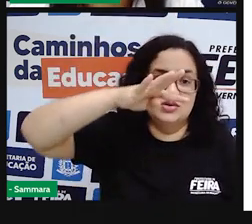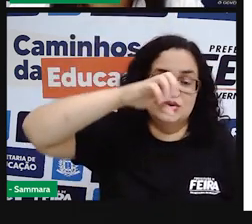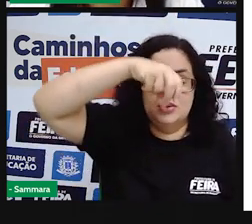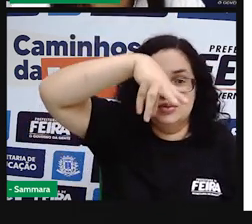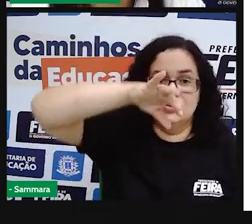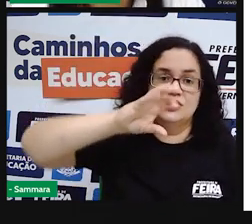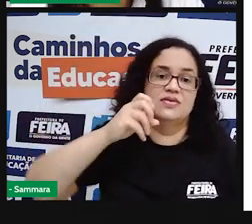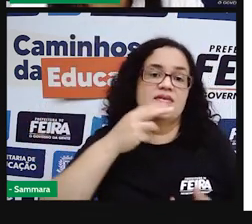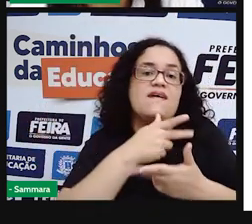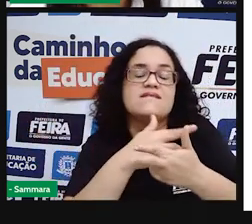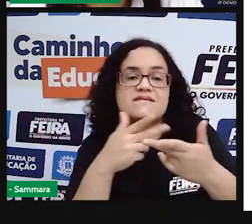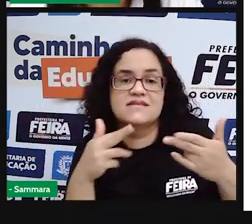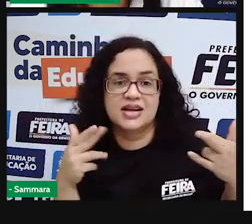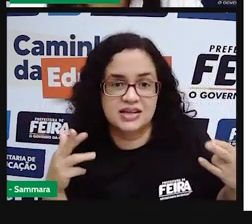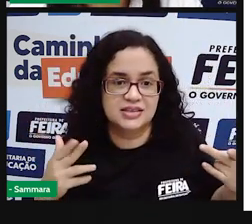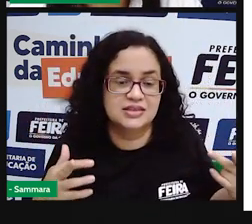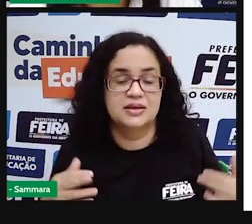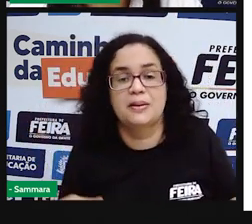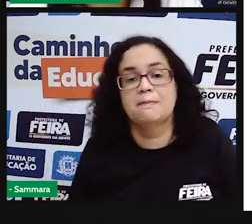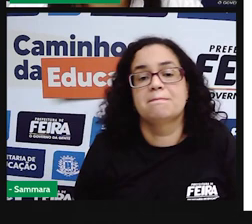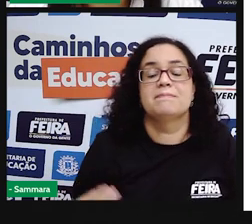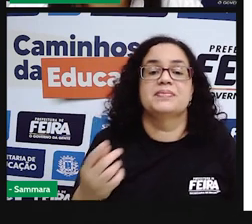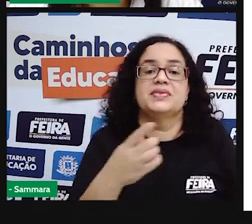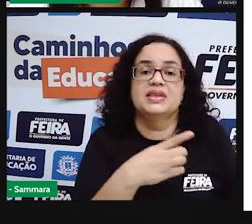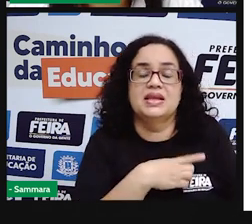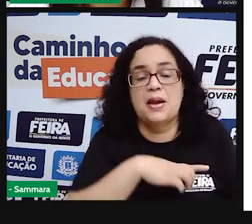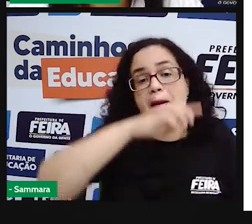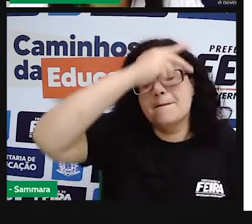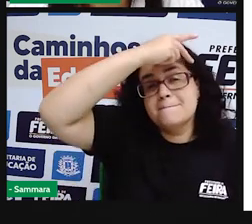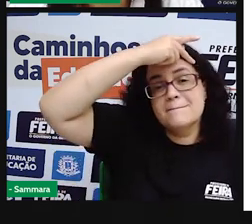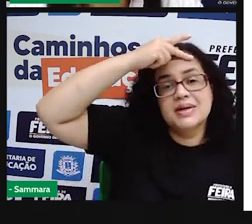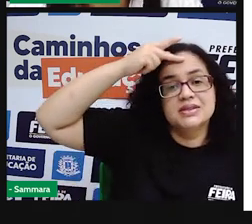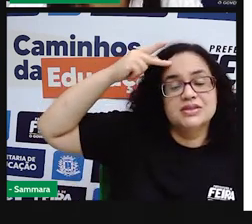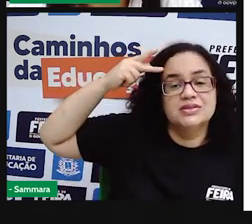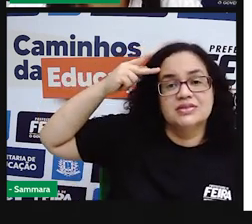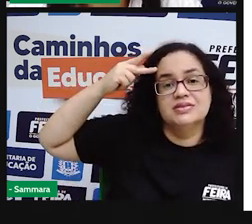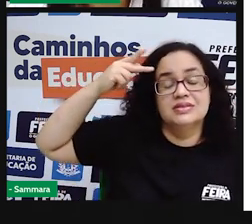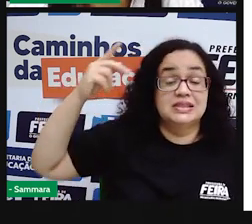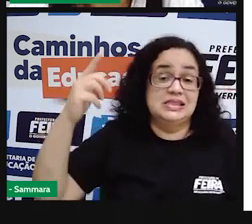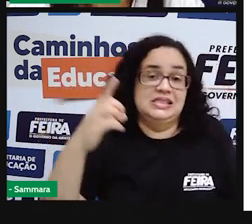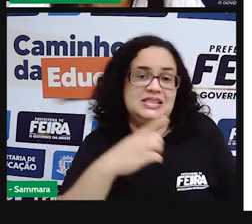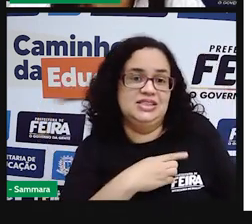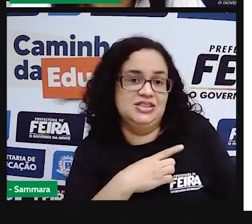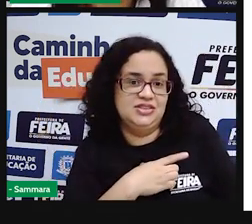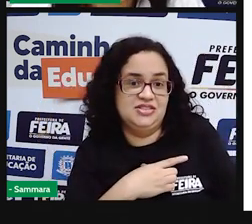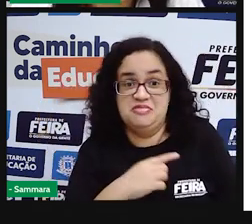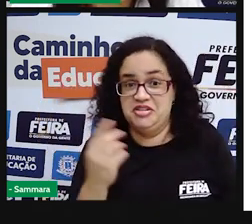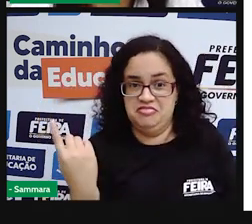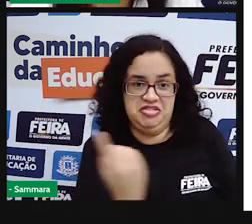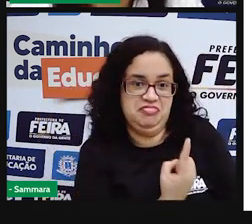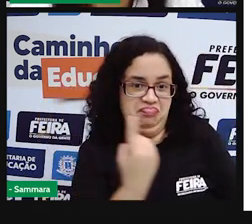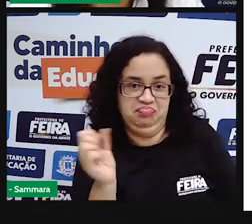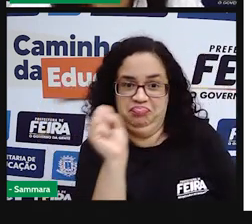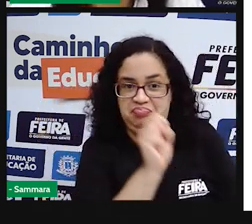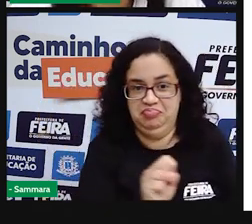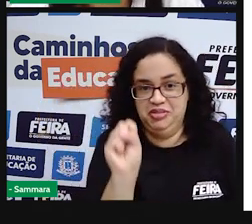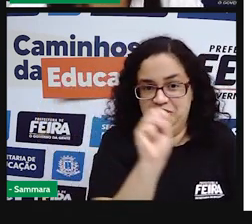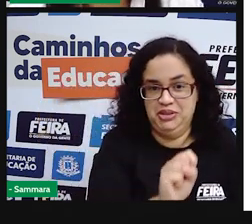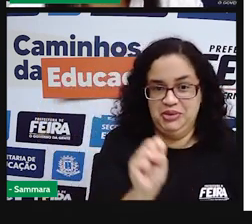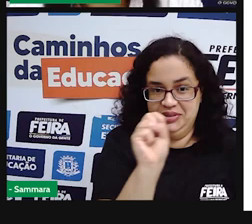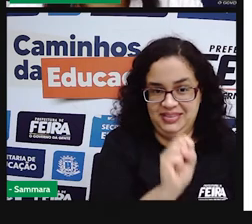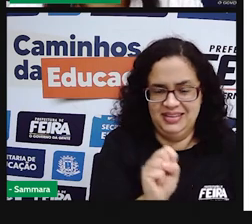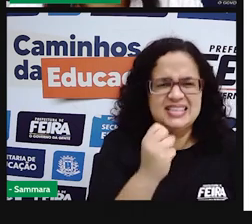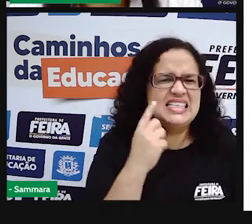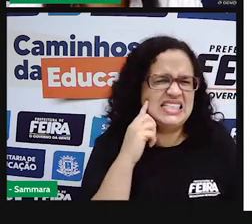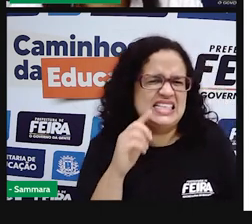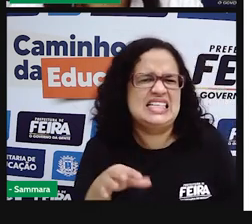muitas simpatias e pedidos que as pessoas fazem para mim, para não ficarem solteiras. Vocês